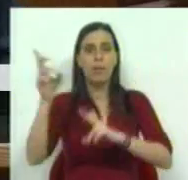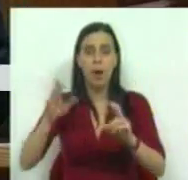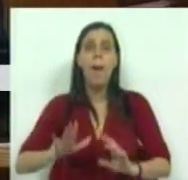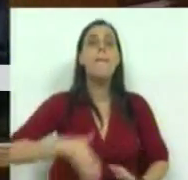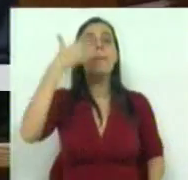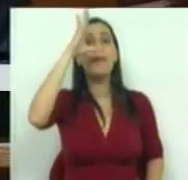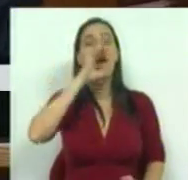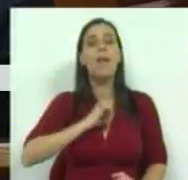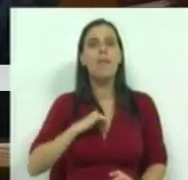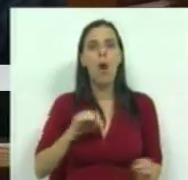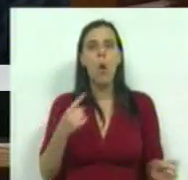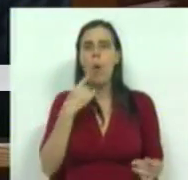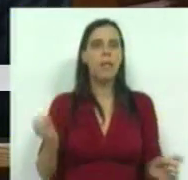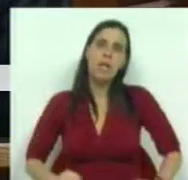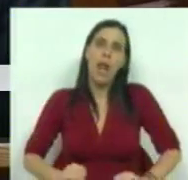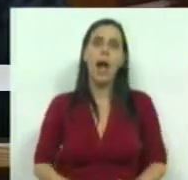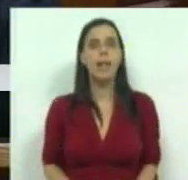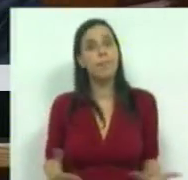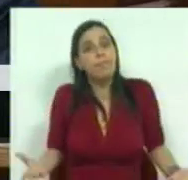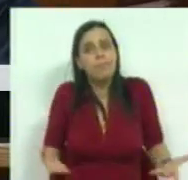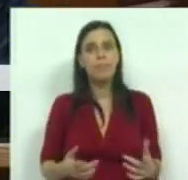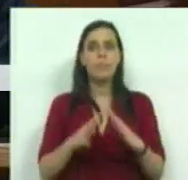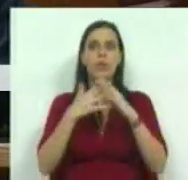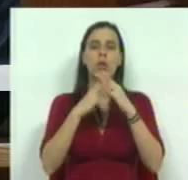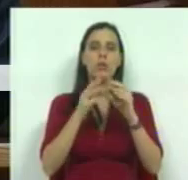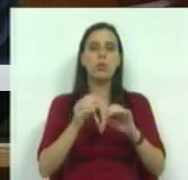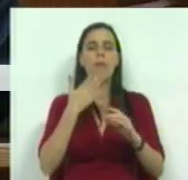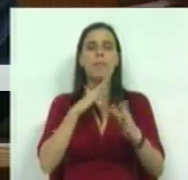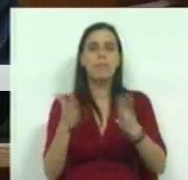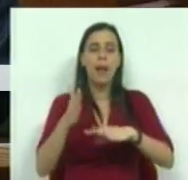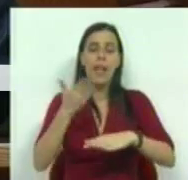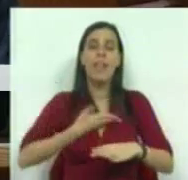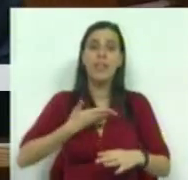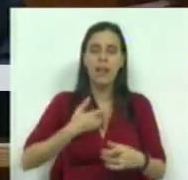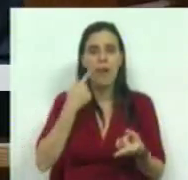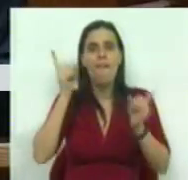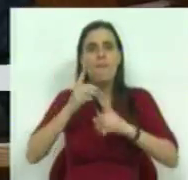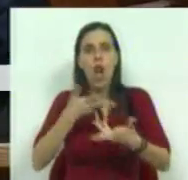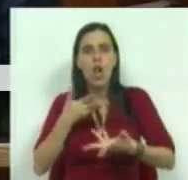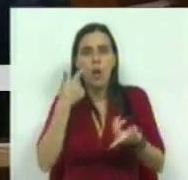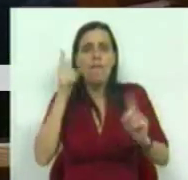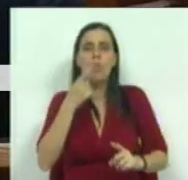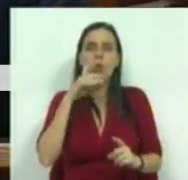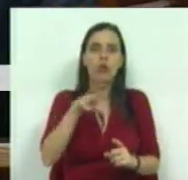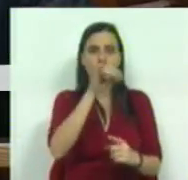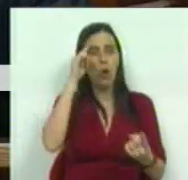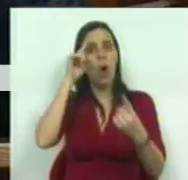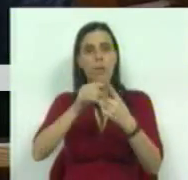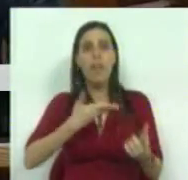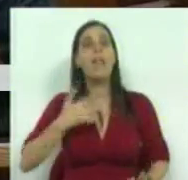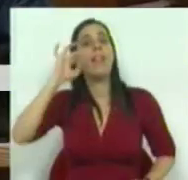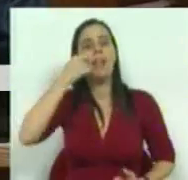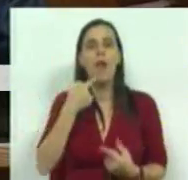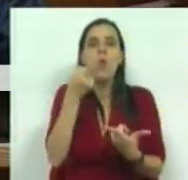o Primeiro-Ministro não tem nada a dizer. Seja a reestruturação parcial da dívida, renegociar os prazos dos juros ou as metas do